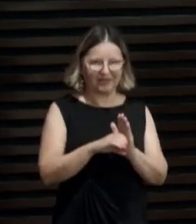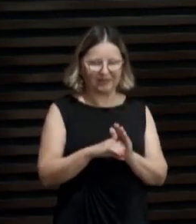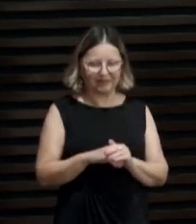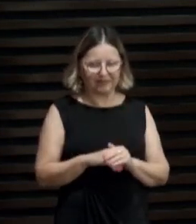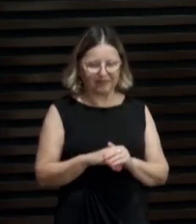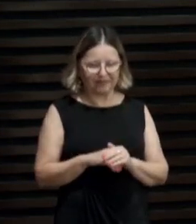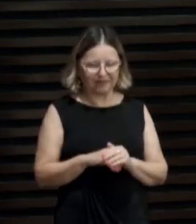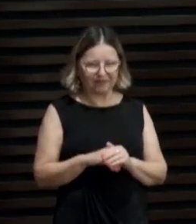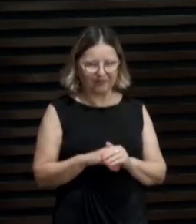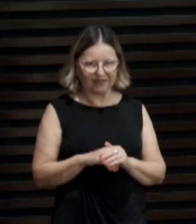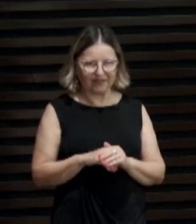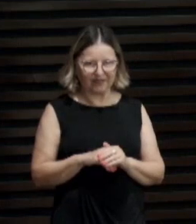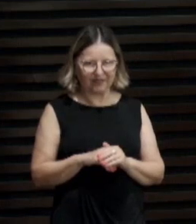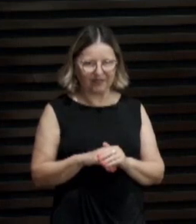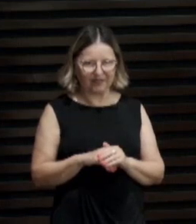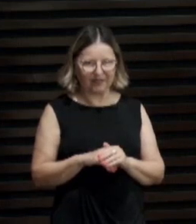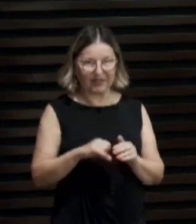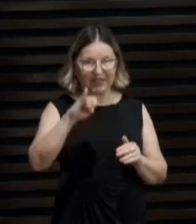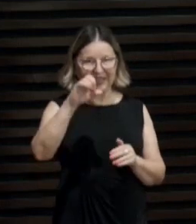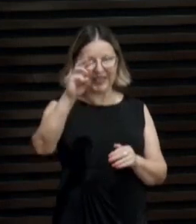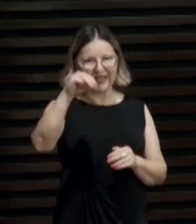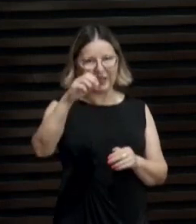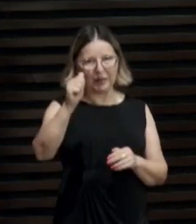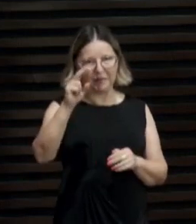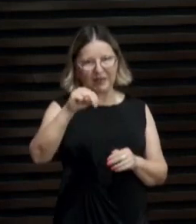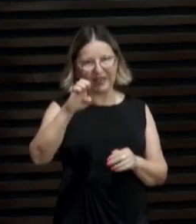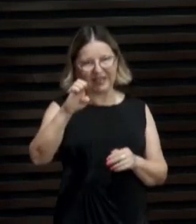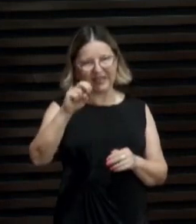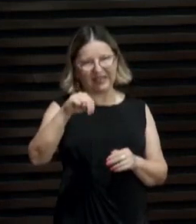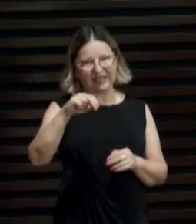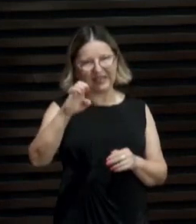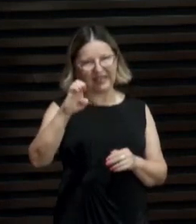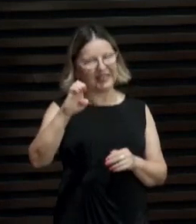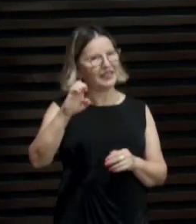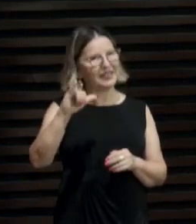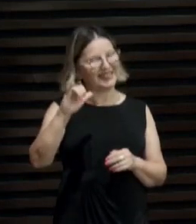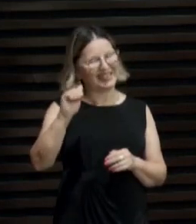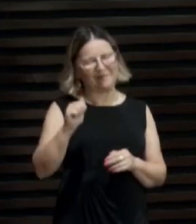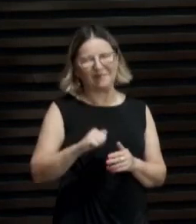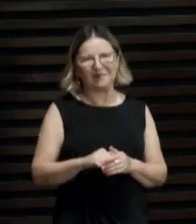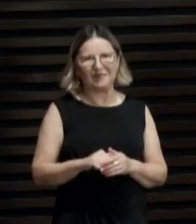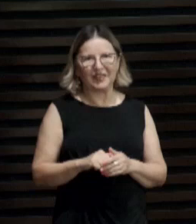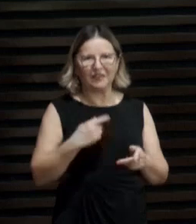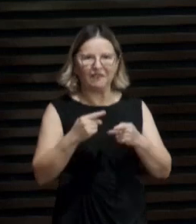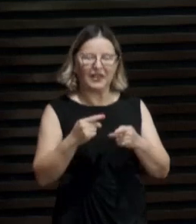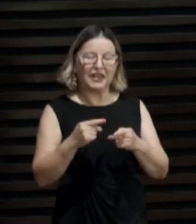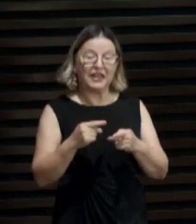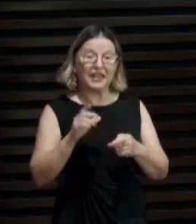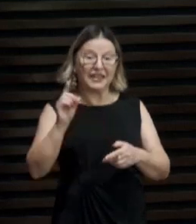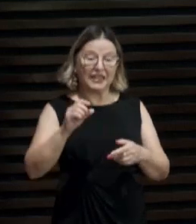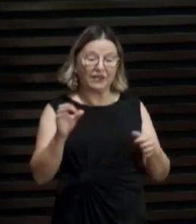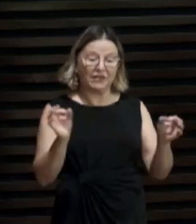a transcendência é a imanência, onde se diz que um Deus está completamente presente no mundo